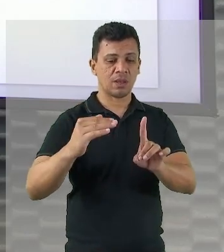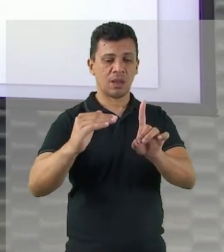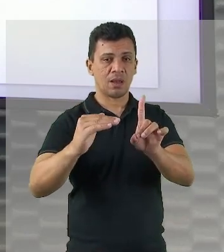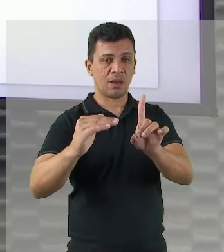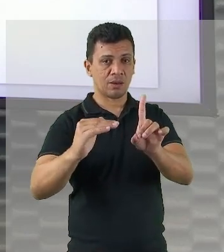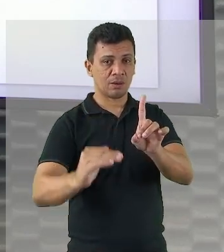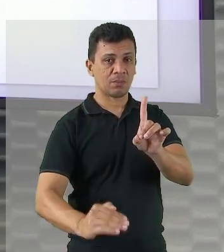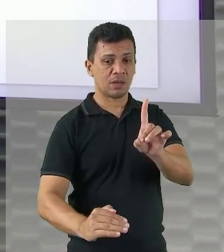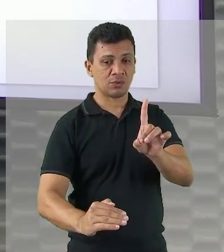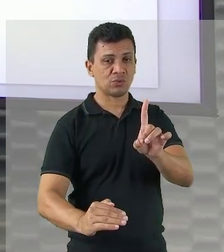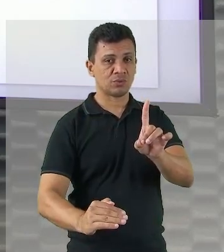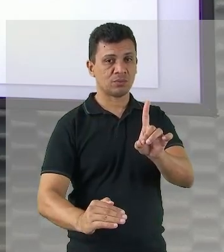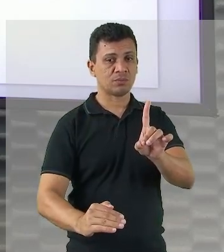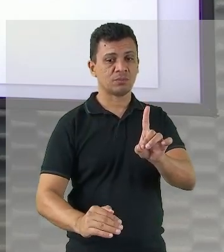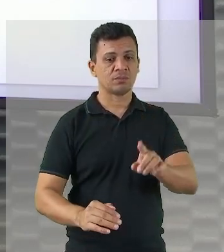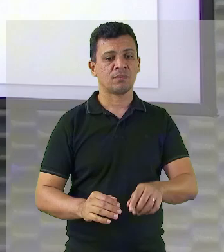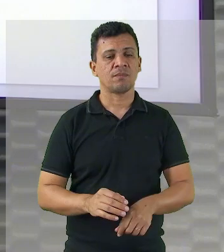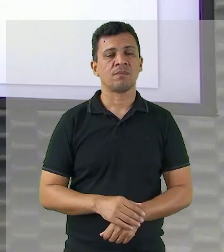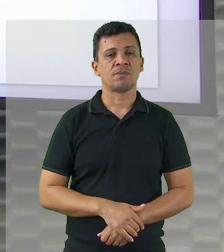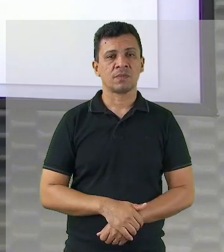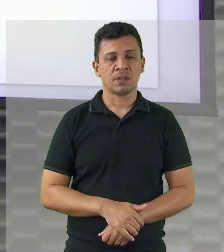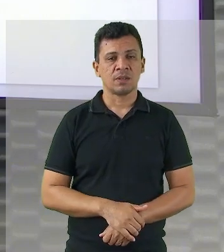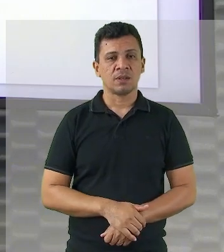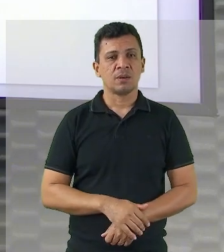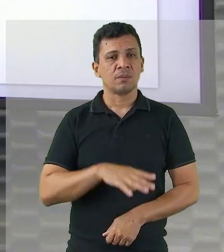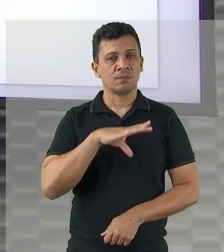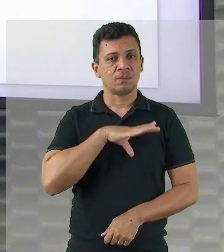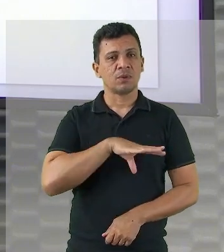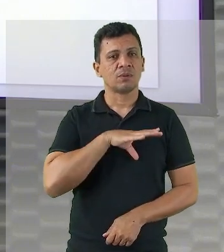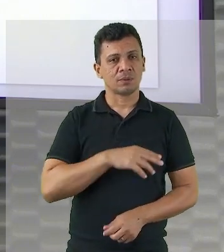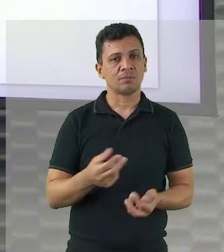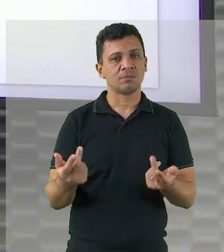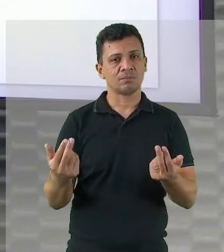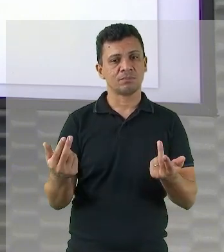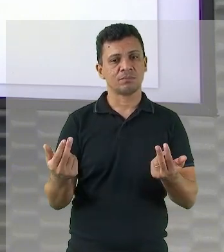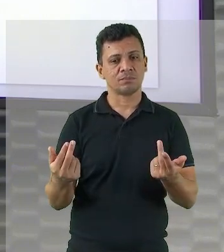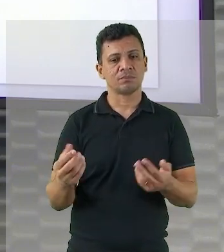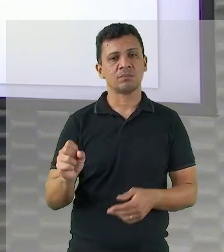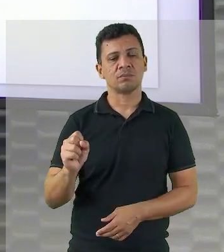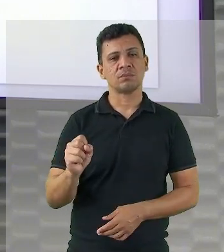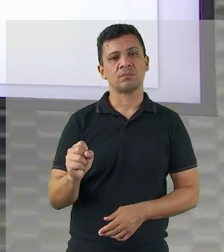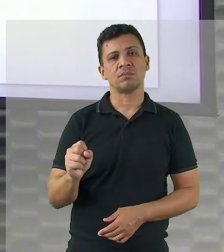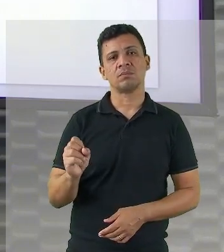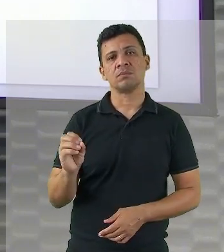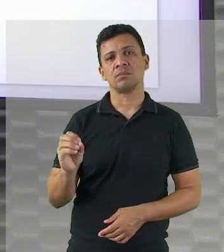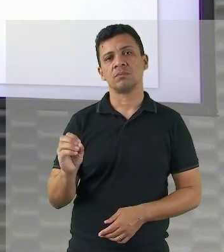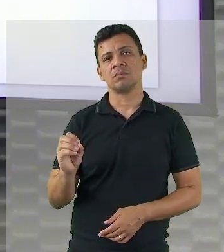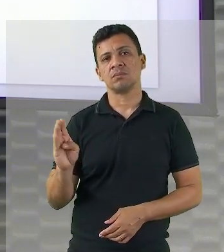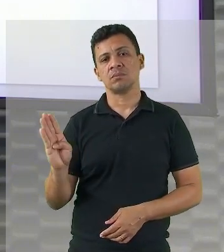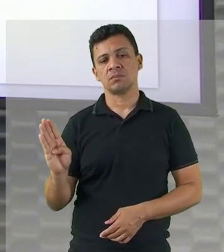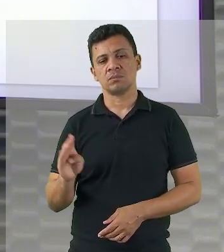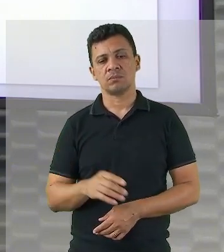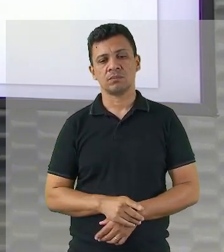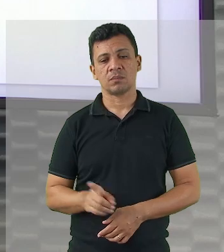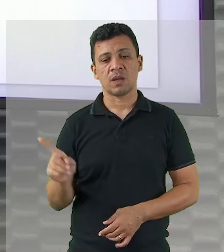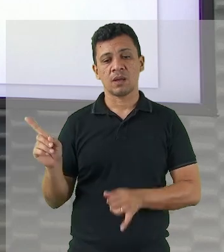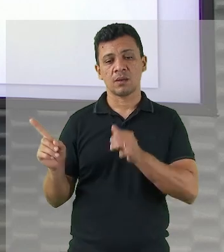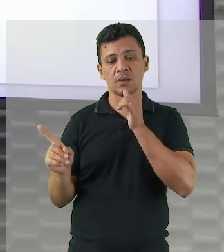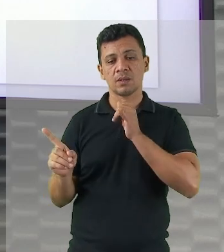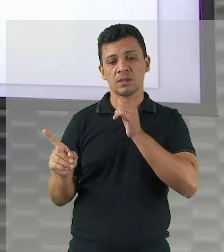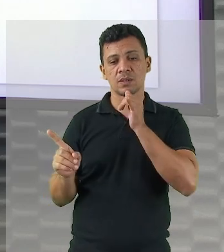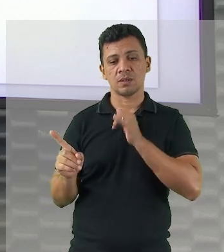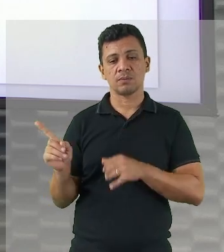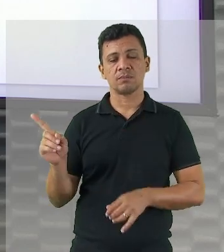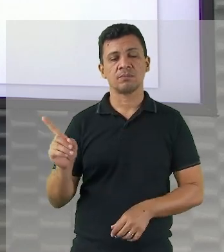Ou sob, como a gente também usa em português. Vejam alguns exemplos. The restaurant is